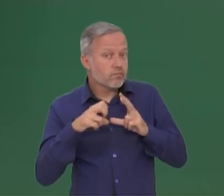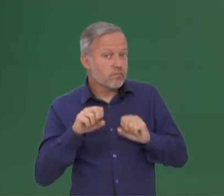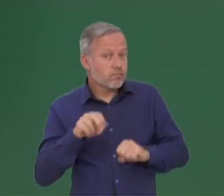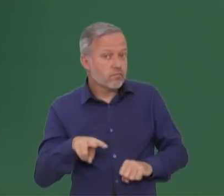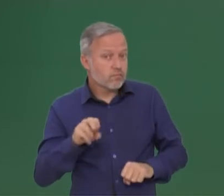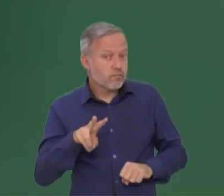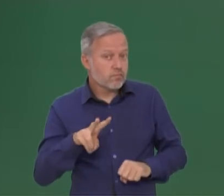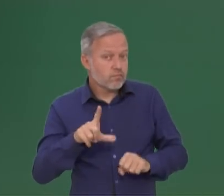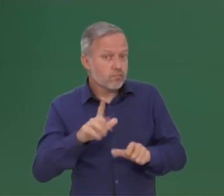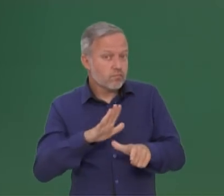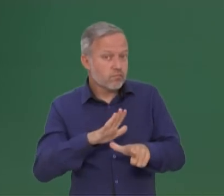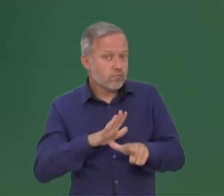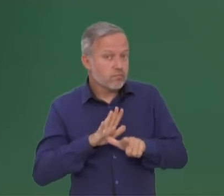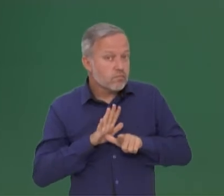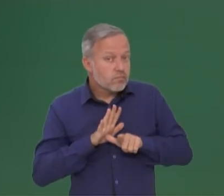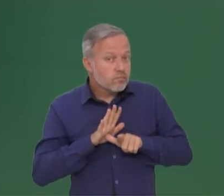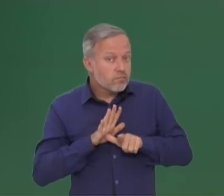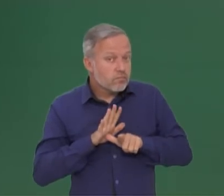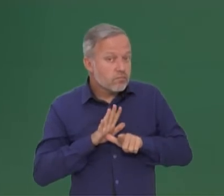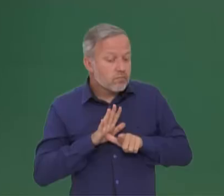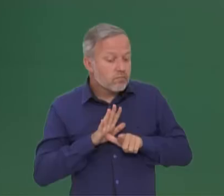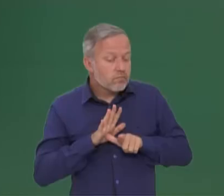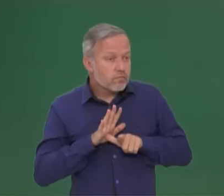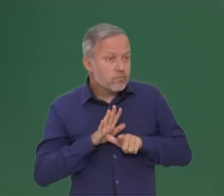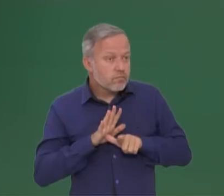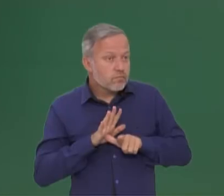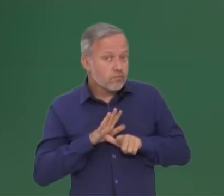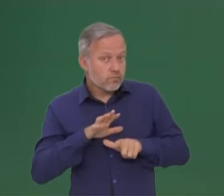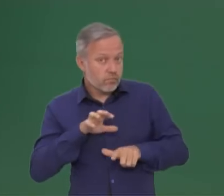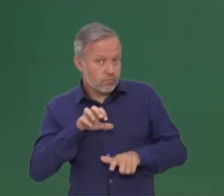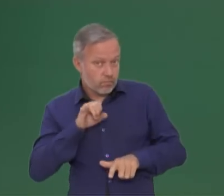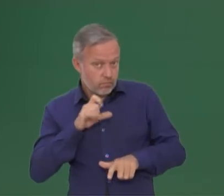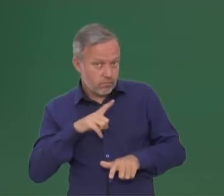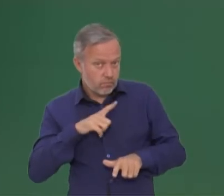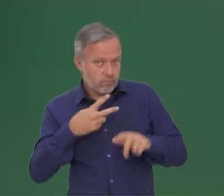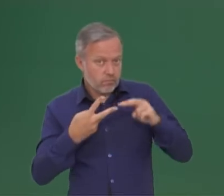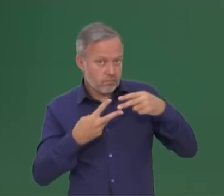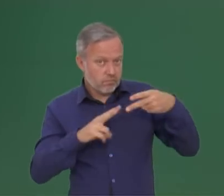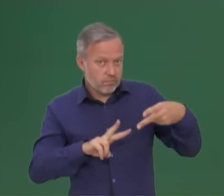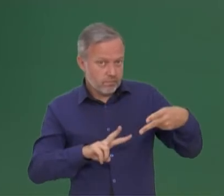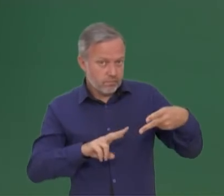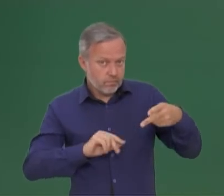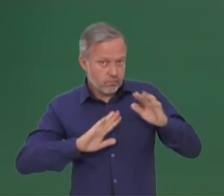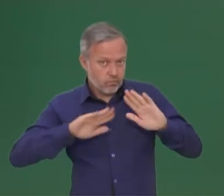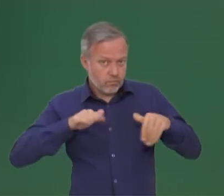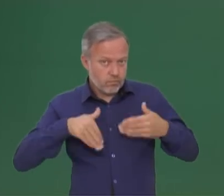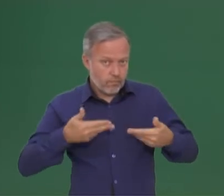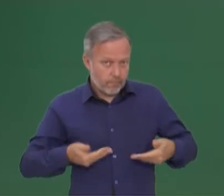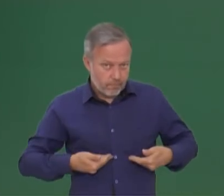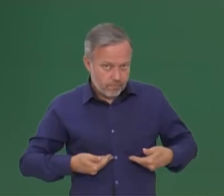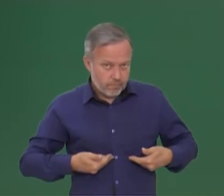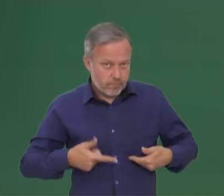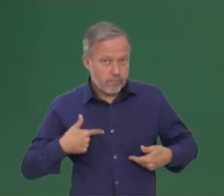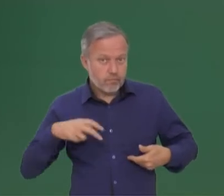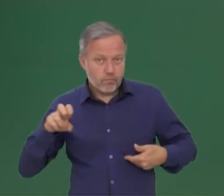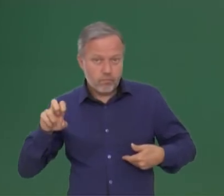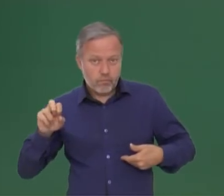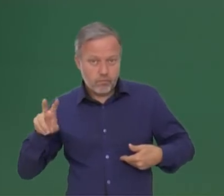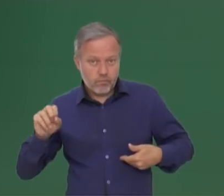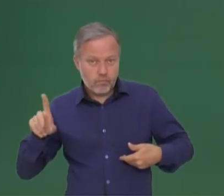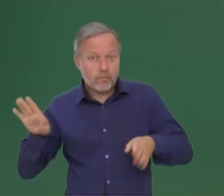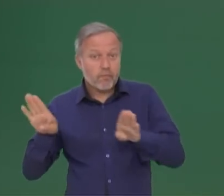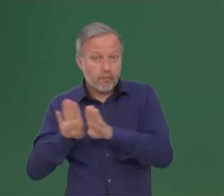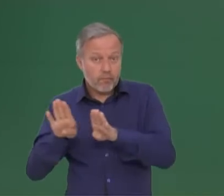pelos cientistas como uma característica de seres vivos. Se eu tenho DNA, se eu tenho material genético e o vírus também tem,